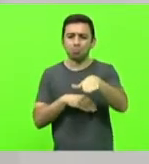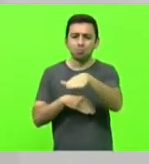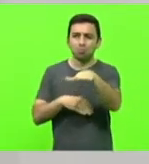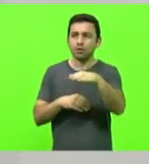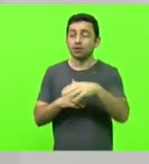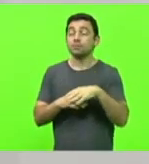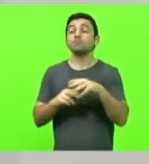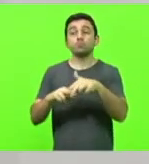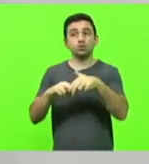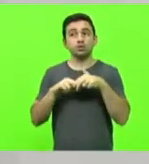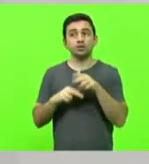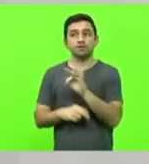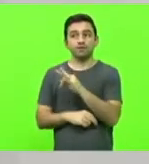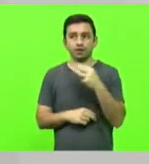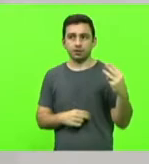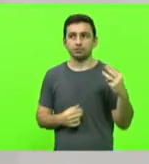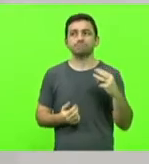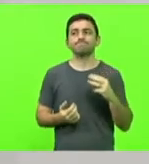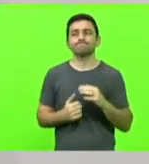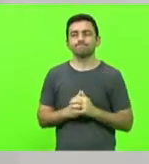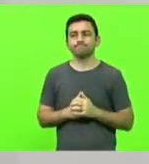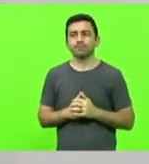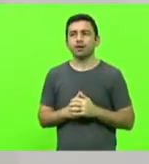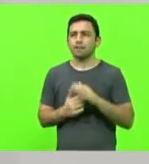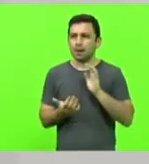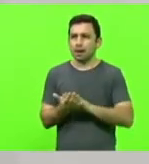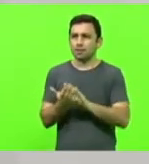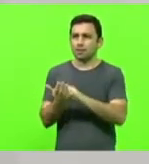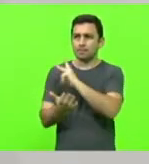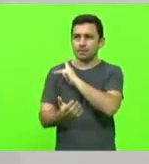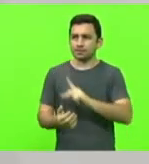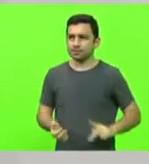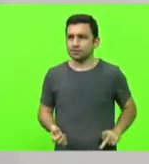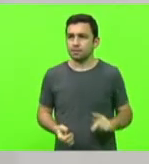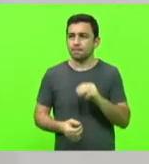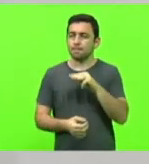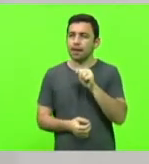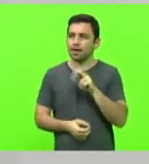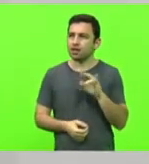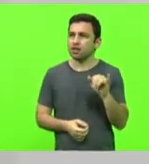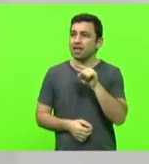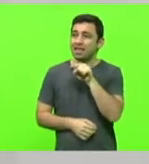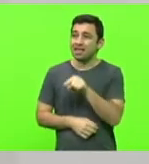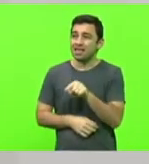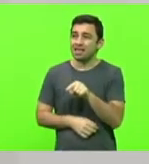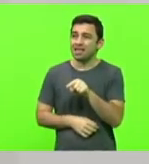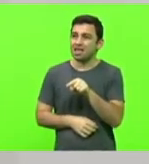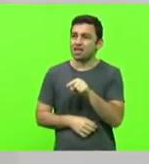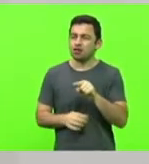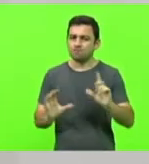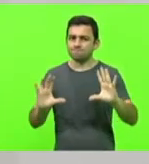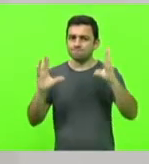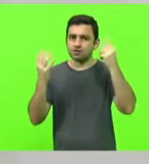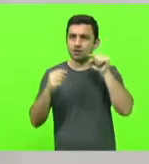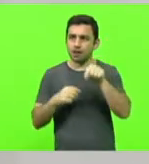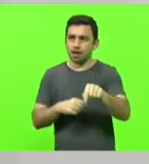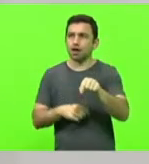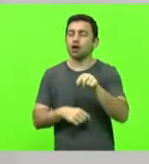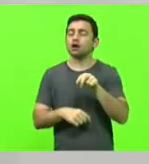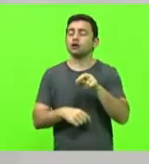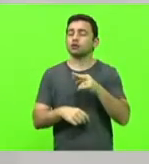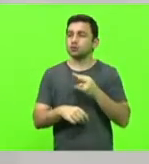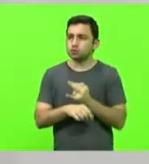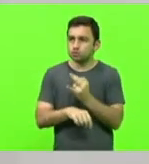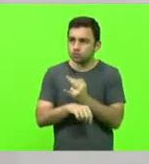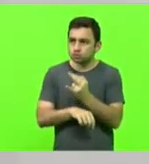Fiesc, e aqui ficam os parabéns ao presidente da Fiesc, o Mário Aguiar, organizou um evento em Rio do Sul para chamar a